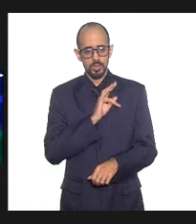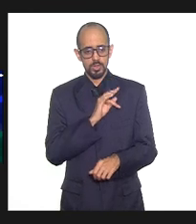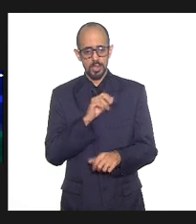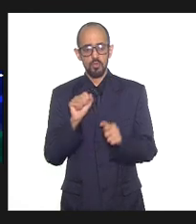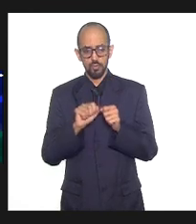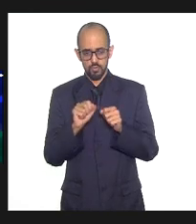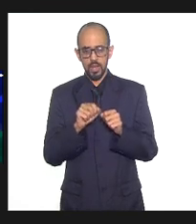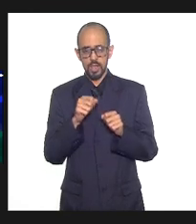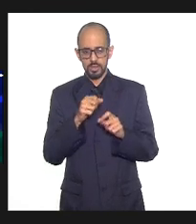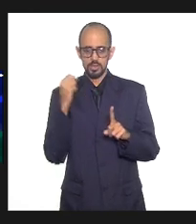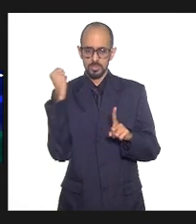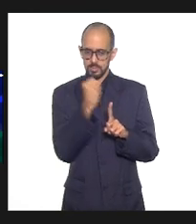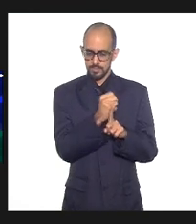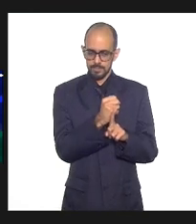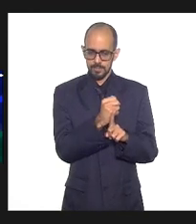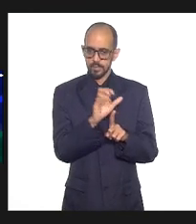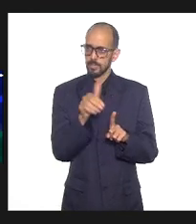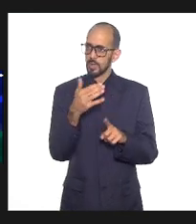isso, presidente, sem querer